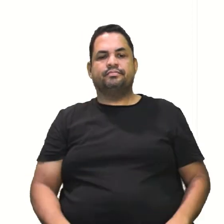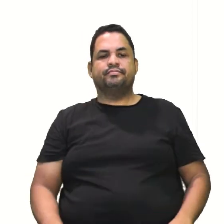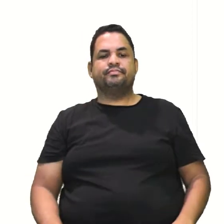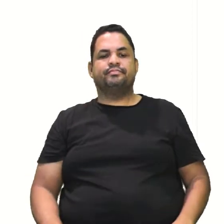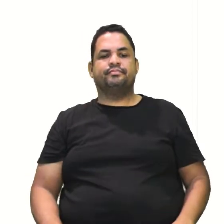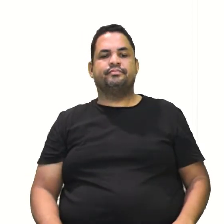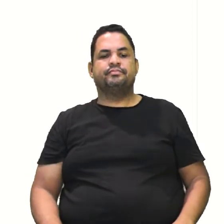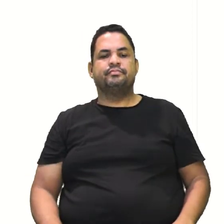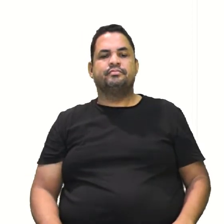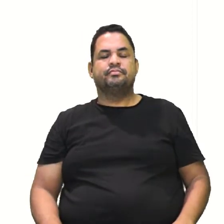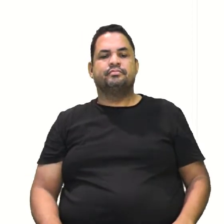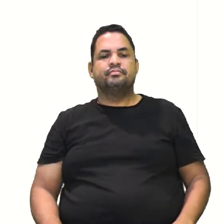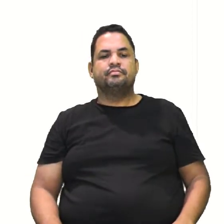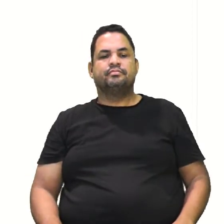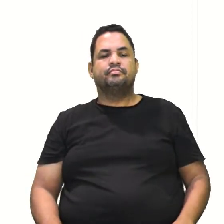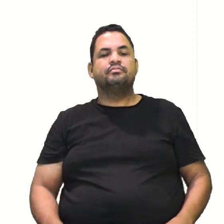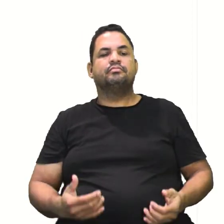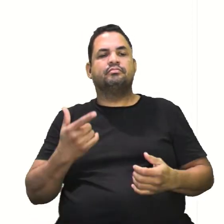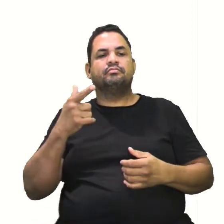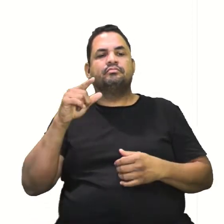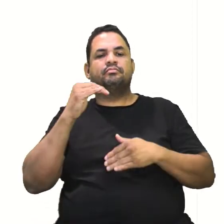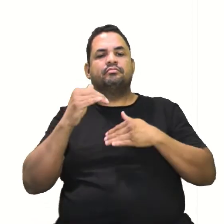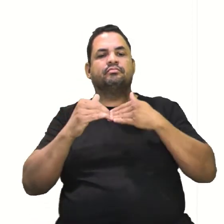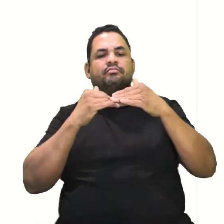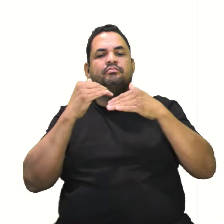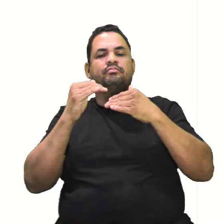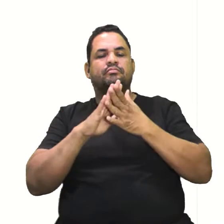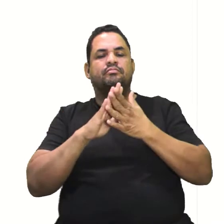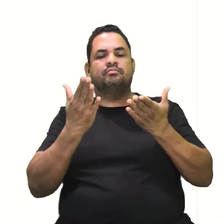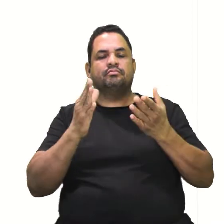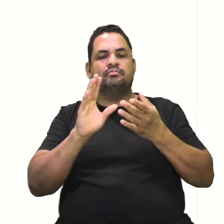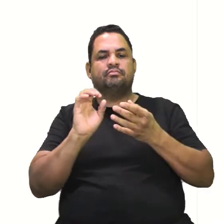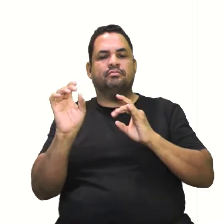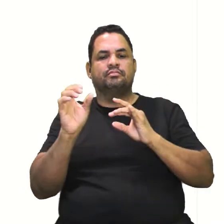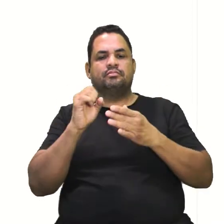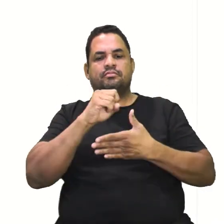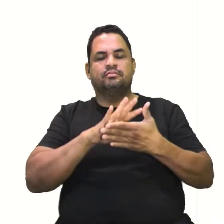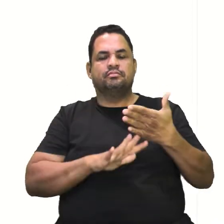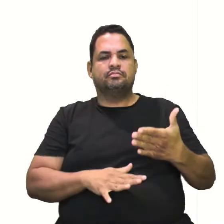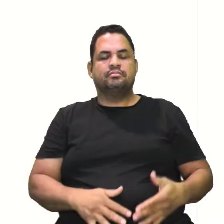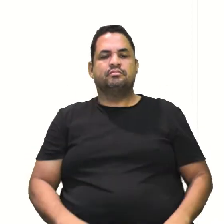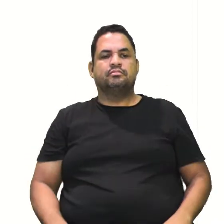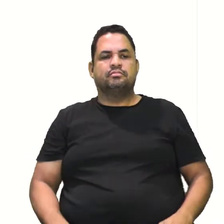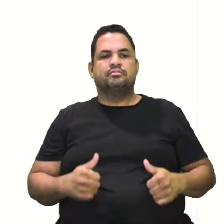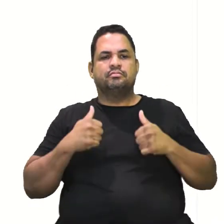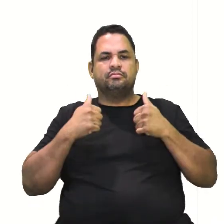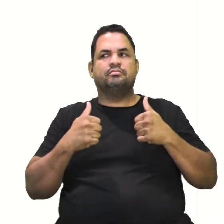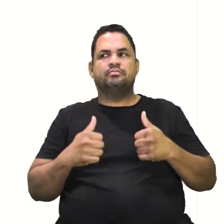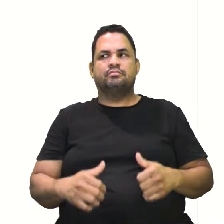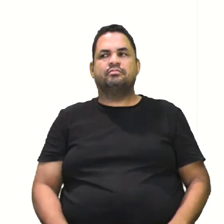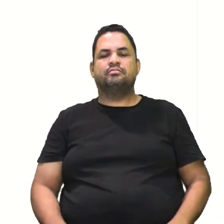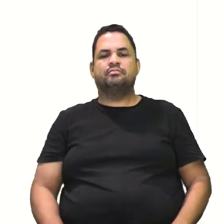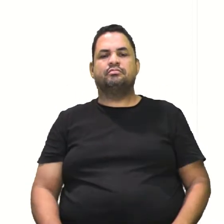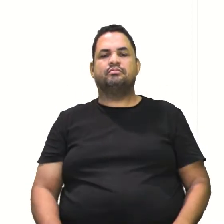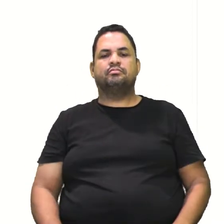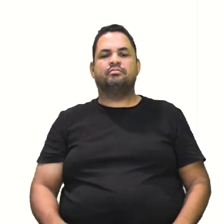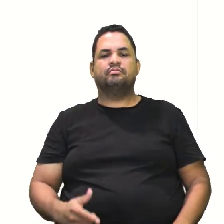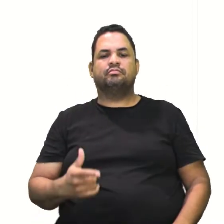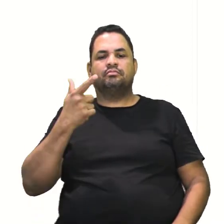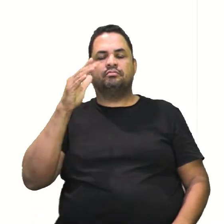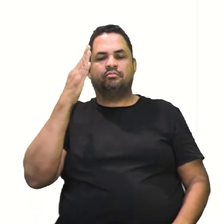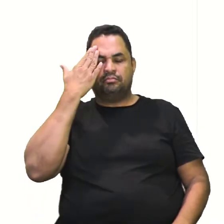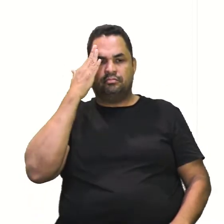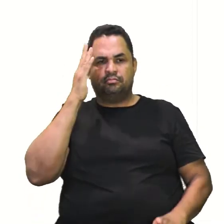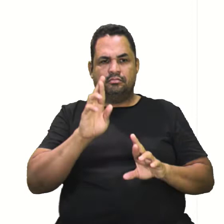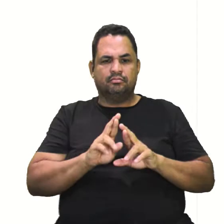Olha lá. Aí, dentro disso que a gente consegue desenrolar direitinho, tá certo? Beleza? Beleza. Conseguiram